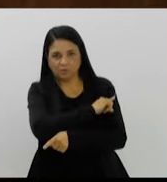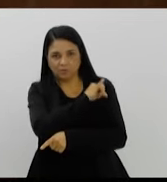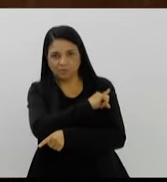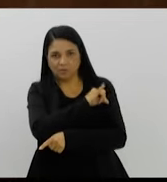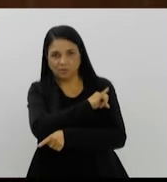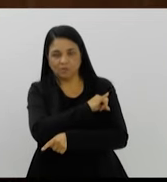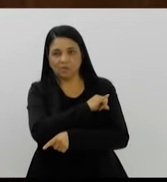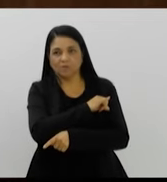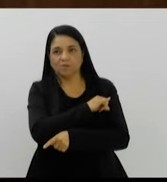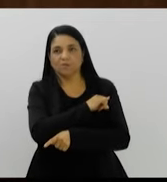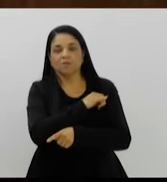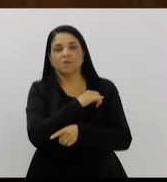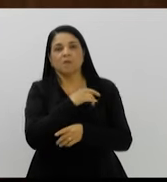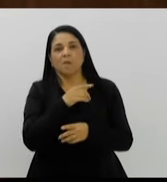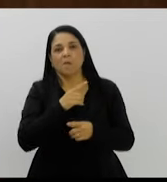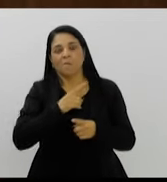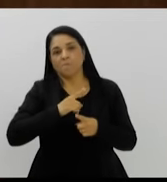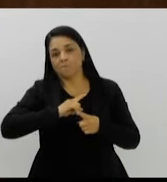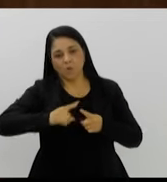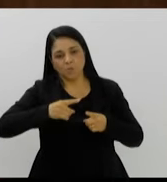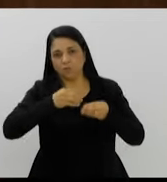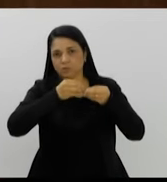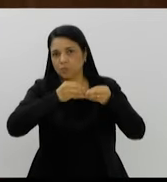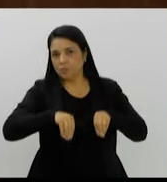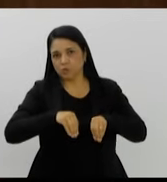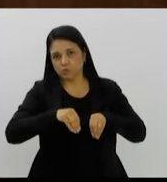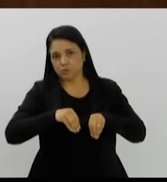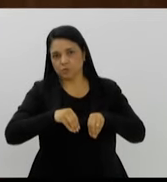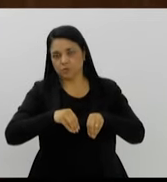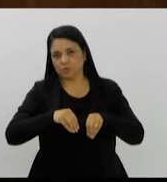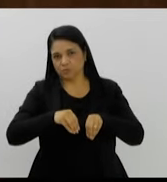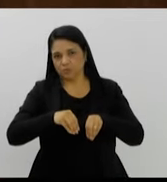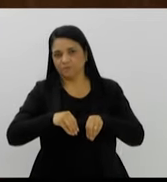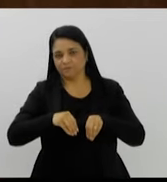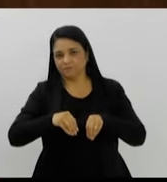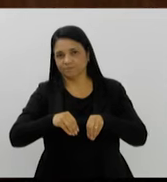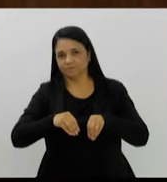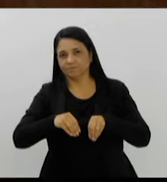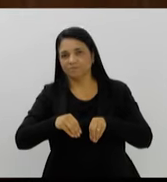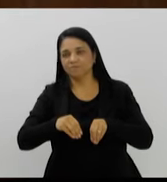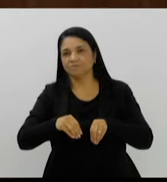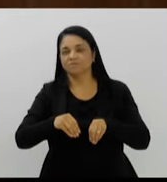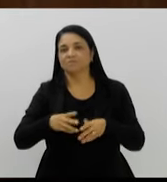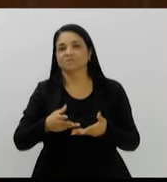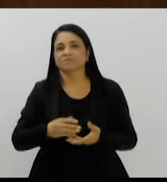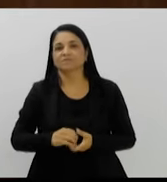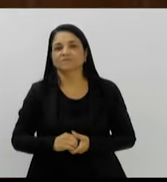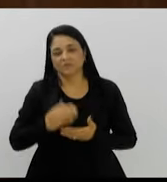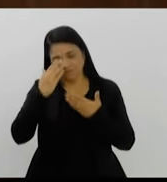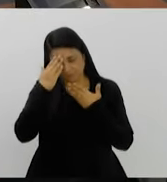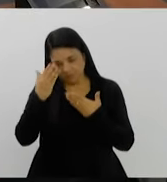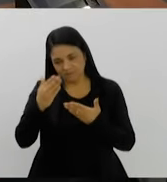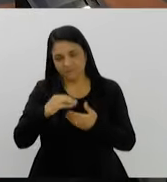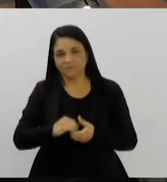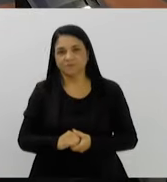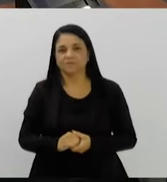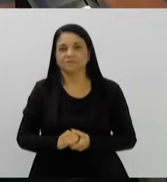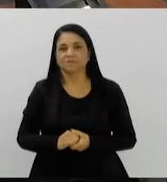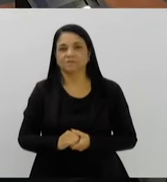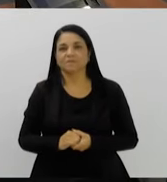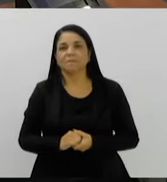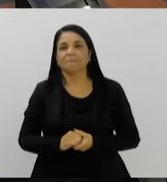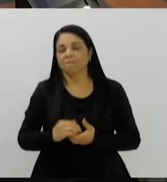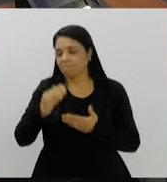eles sejam prejudicados por cunstâncias além de seu controle Muito obrigado obrigado a vossa